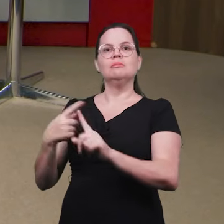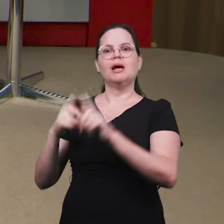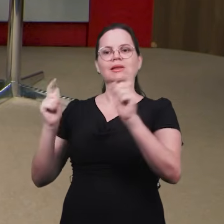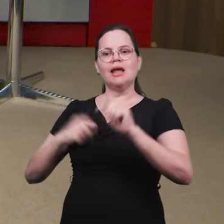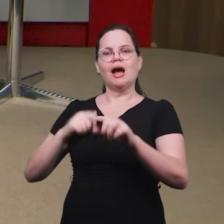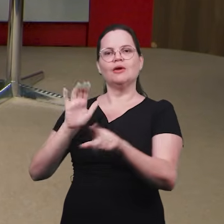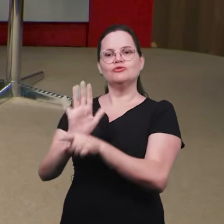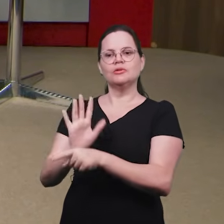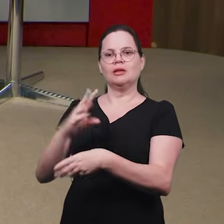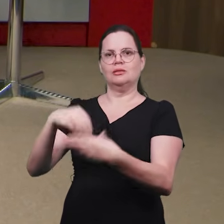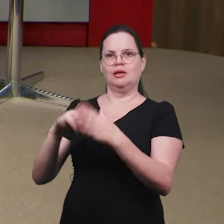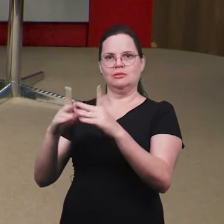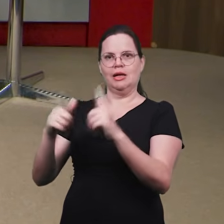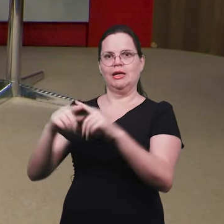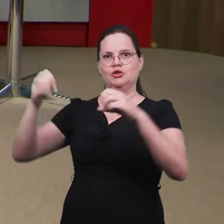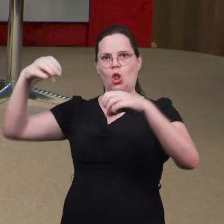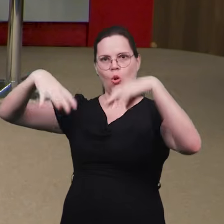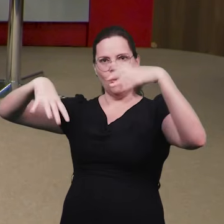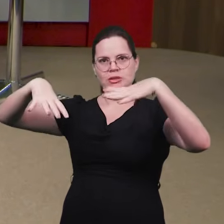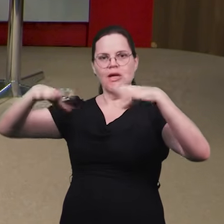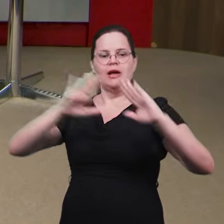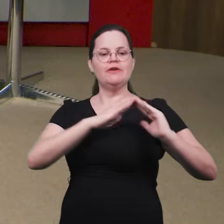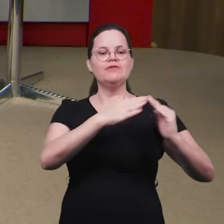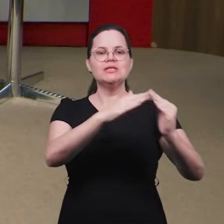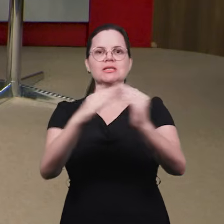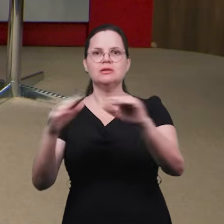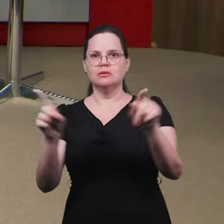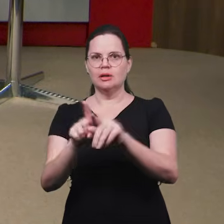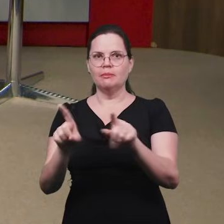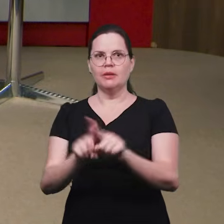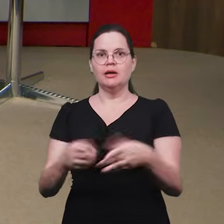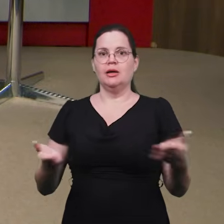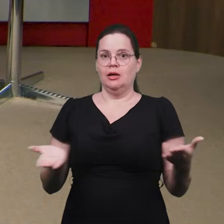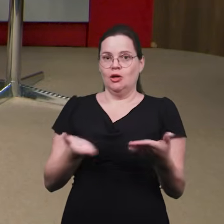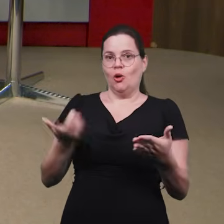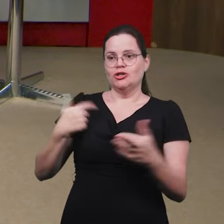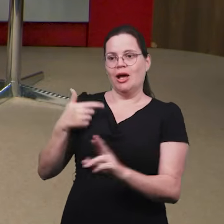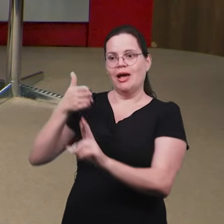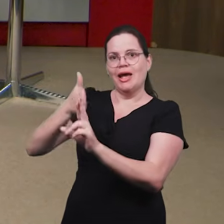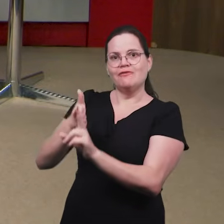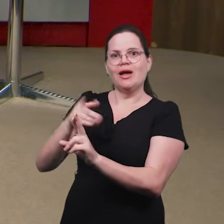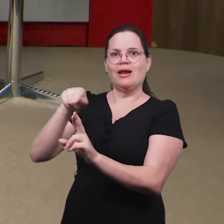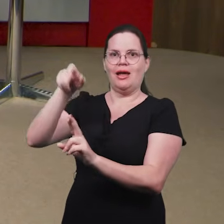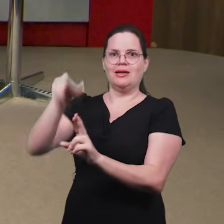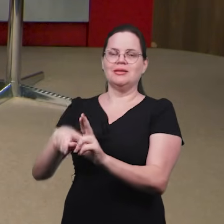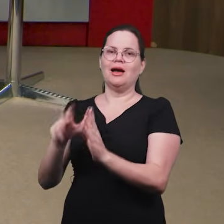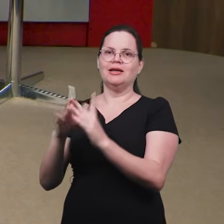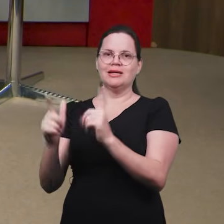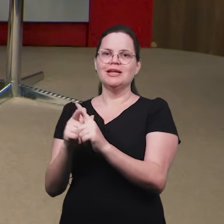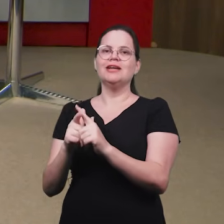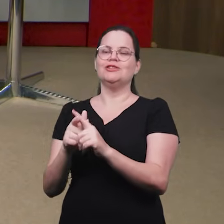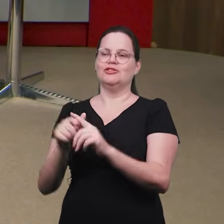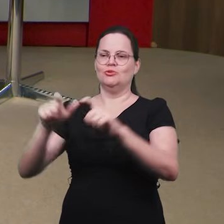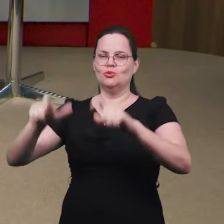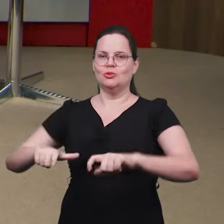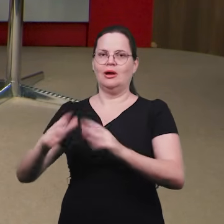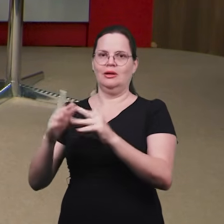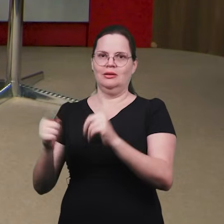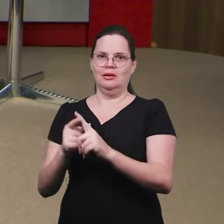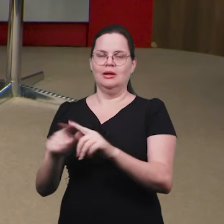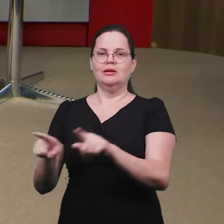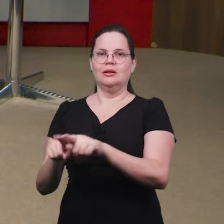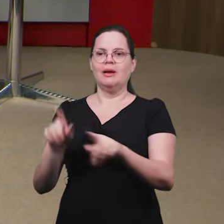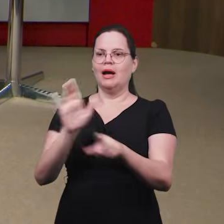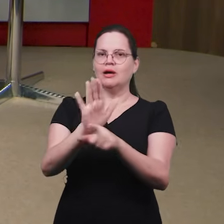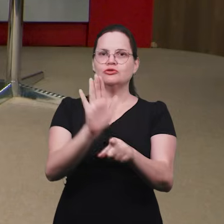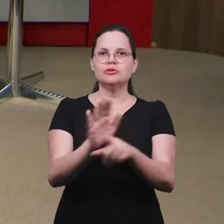igreja ali. Isso foi uma referência para o bairro. Hoje, lá em Havana, o bairro está a igreja. E fora a